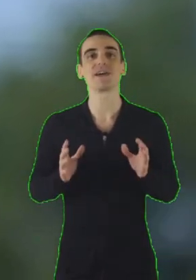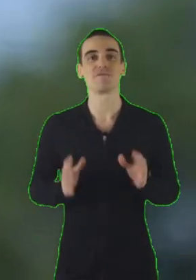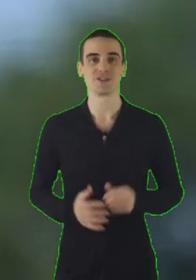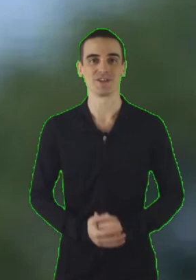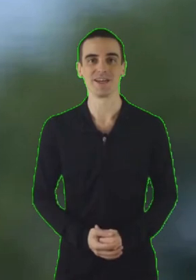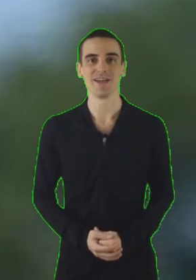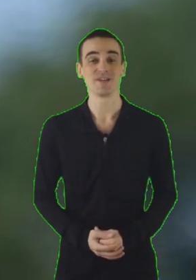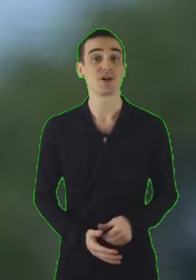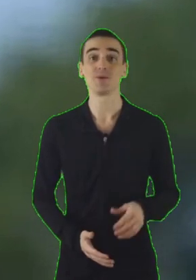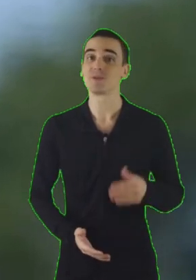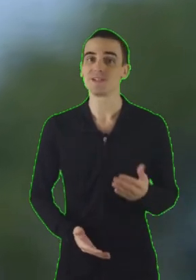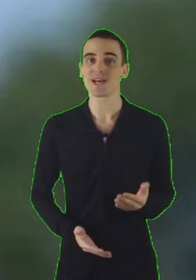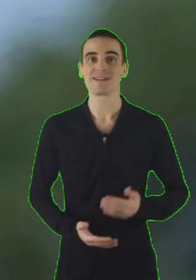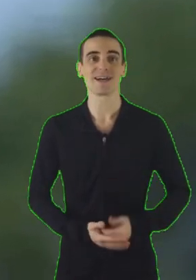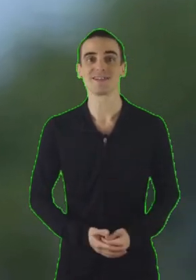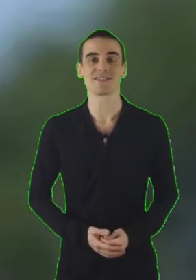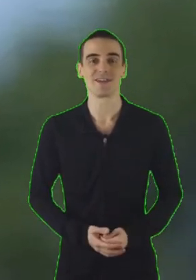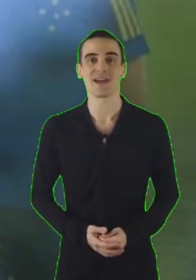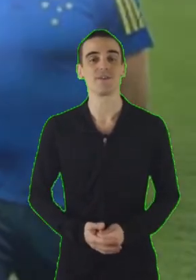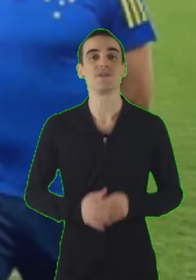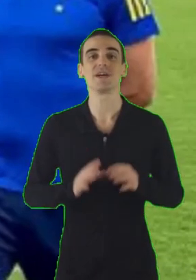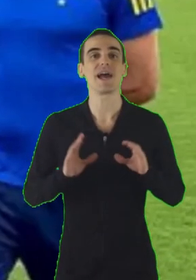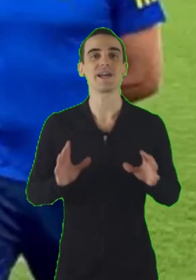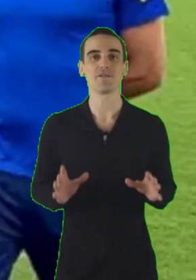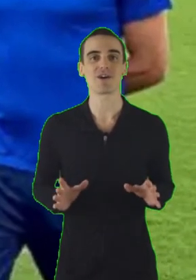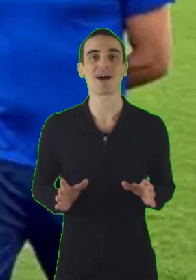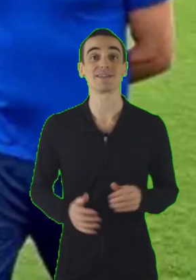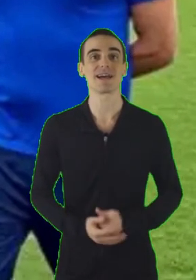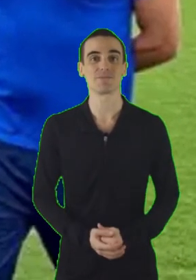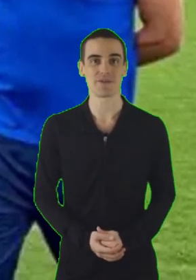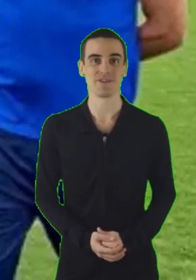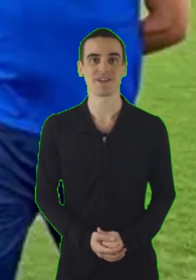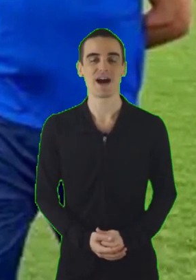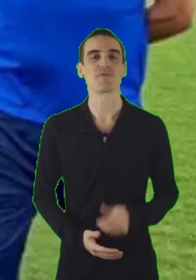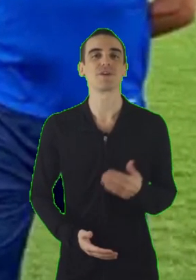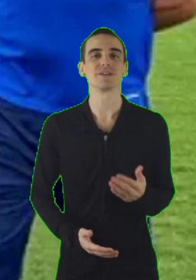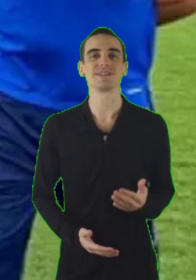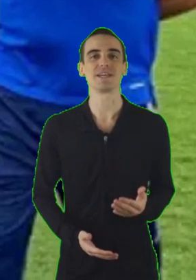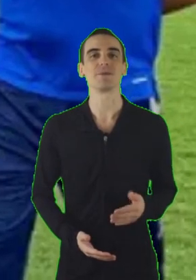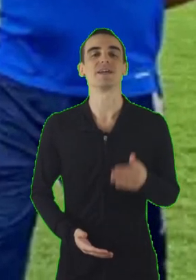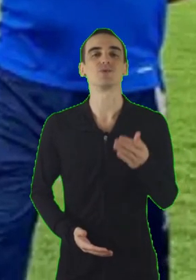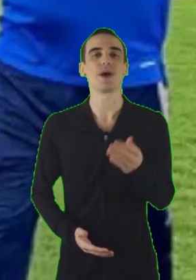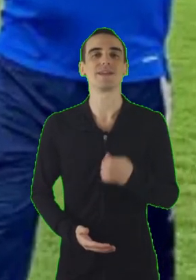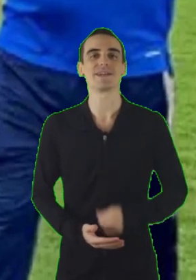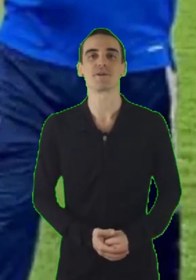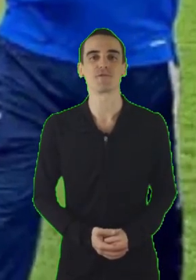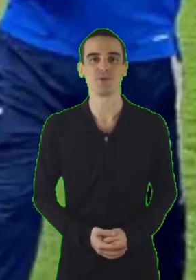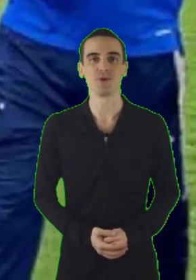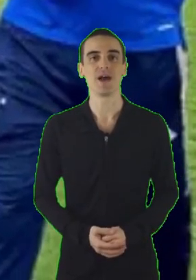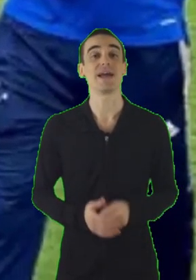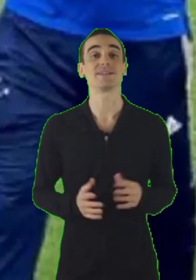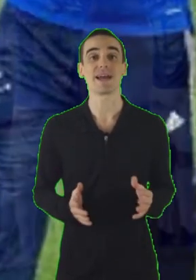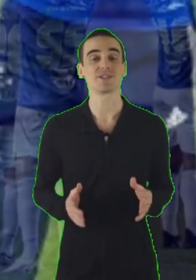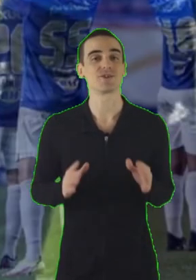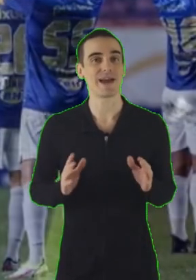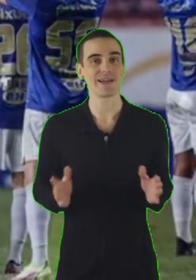que pode deixar o Boca Juniors, da Argentina, em breve. Para não perder as últimas notícias do Cruzeiro em primeira mão, é muito importante que você